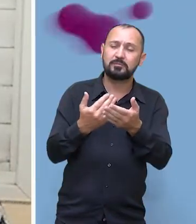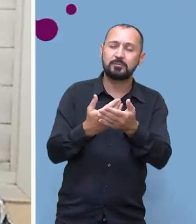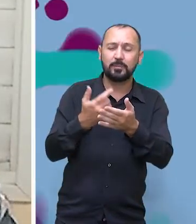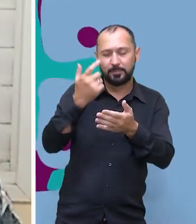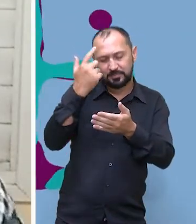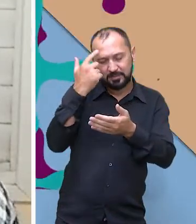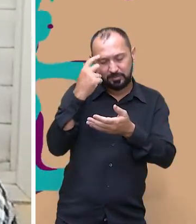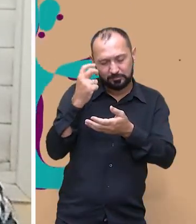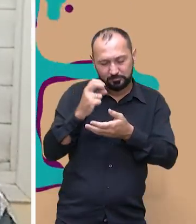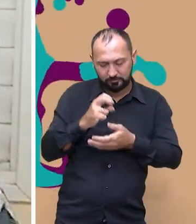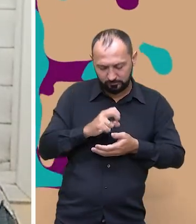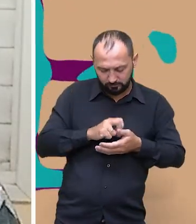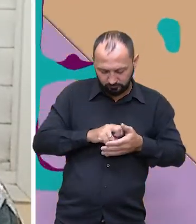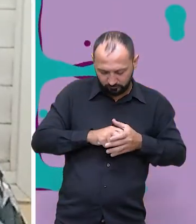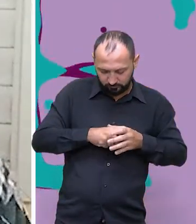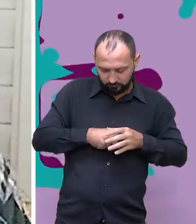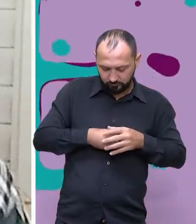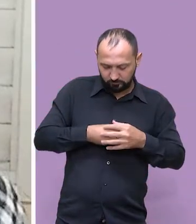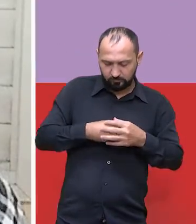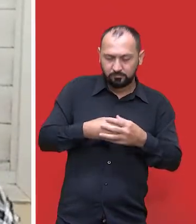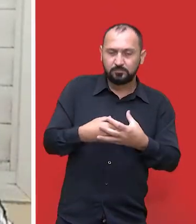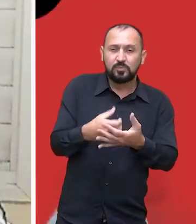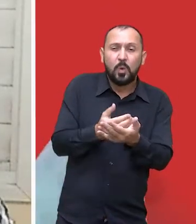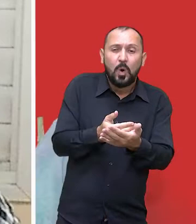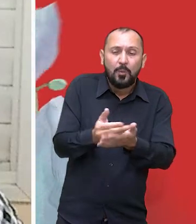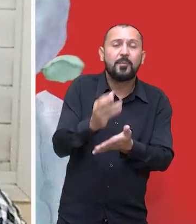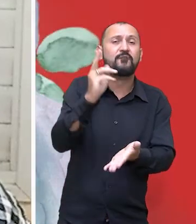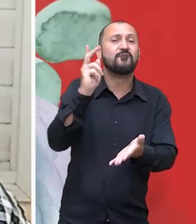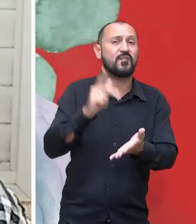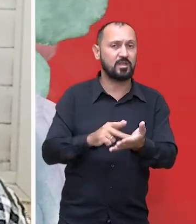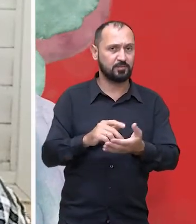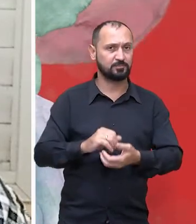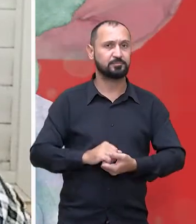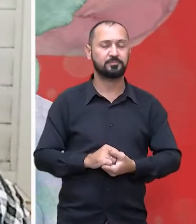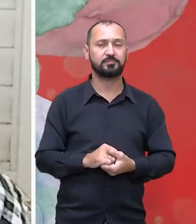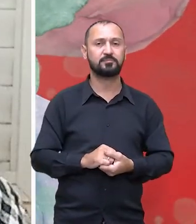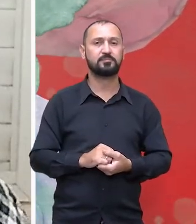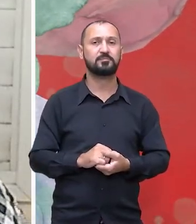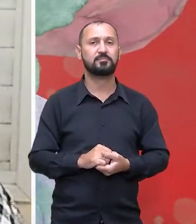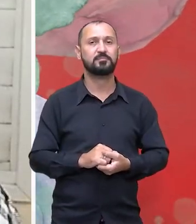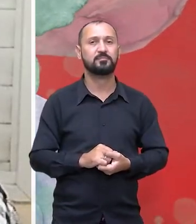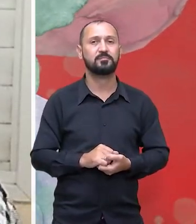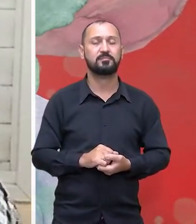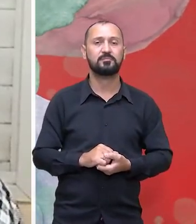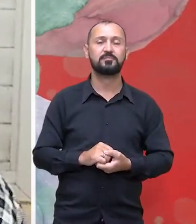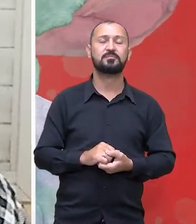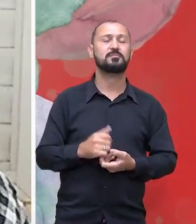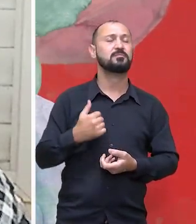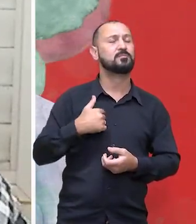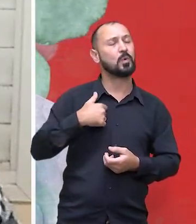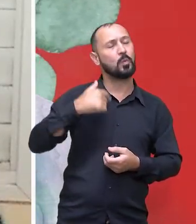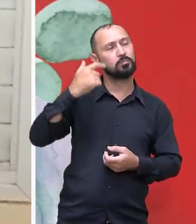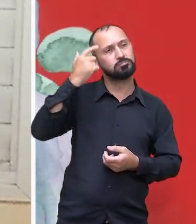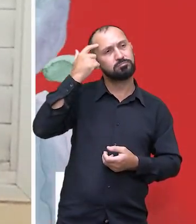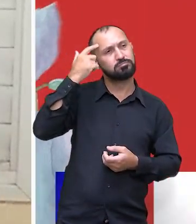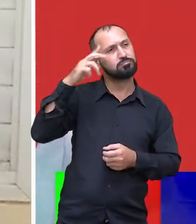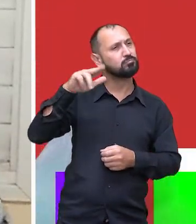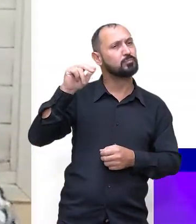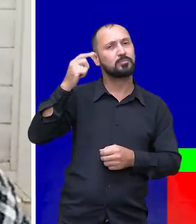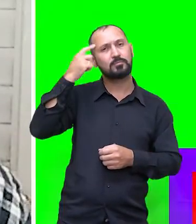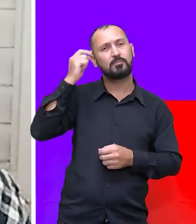processo embrionário, no início da companhia, né? E eu